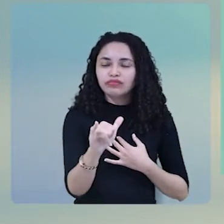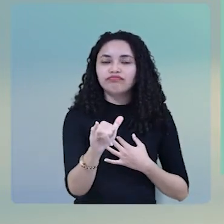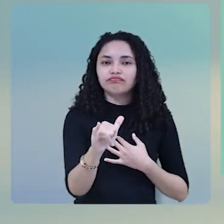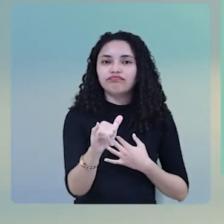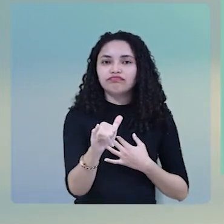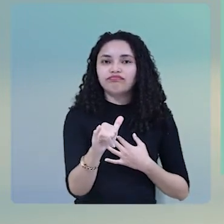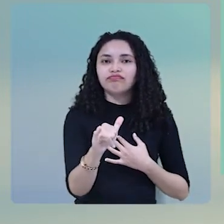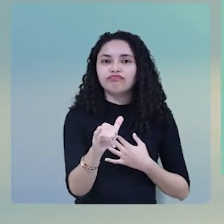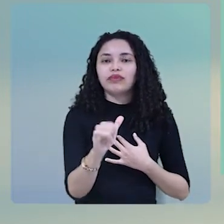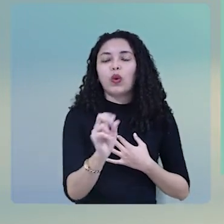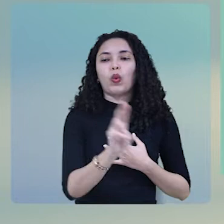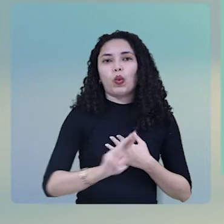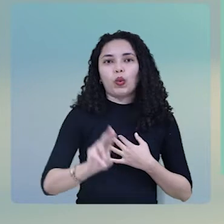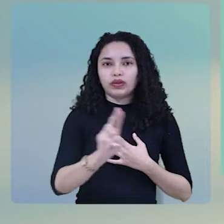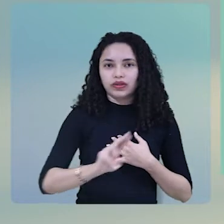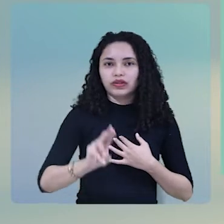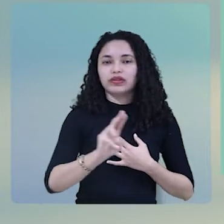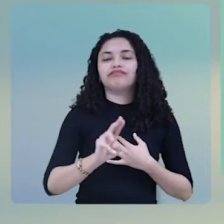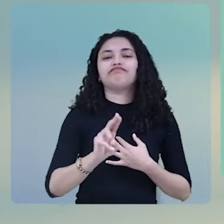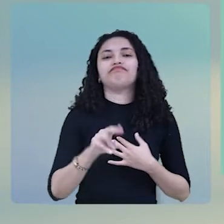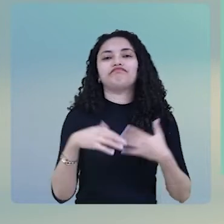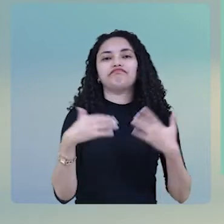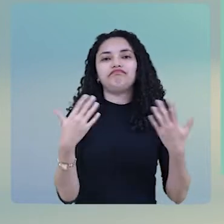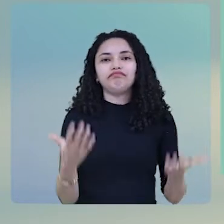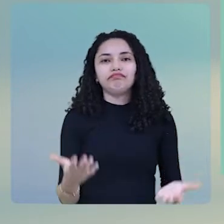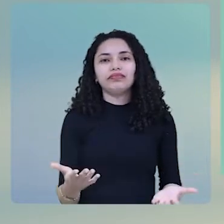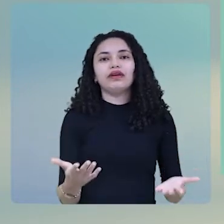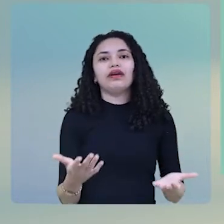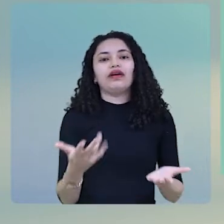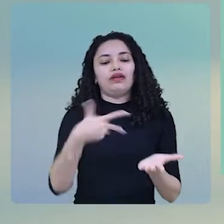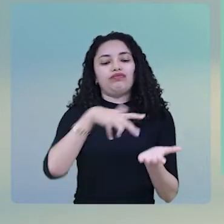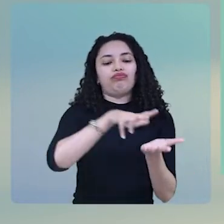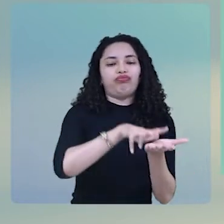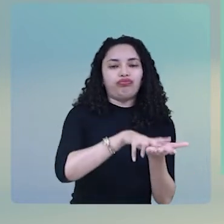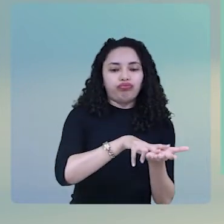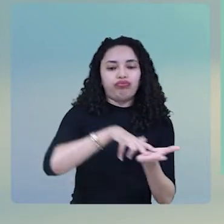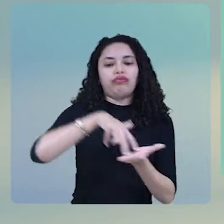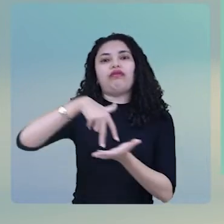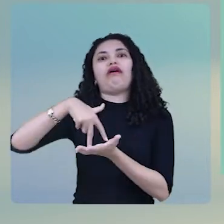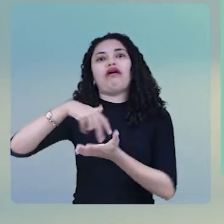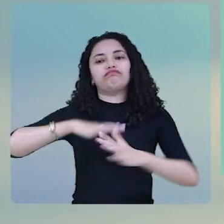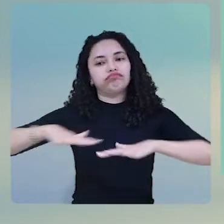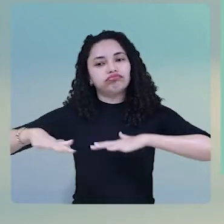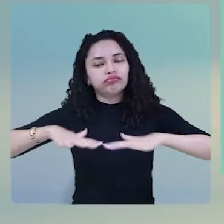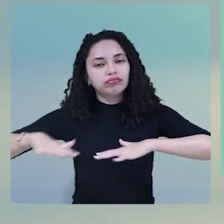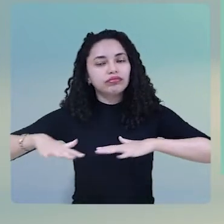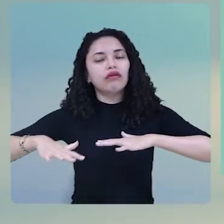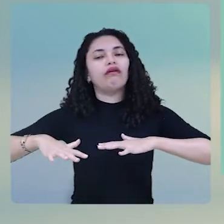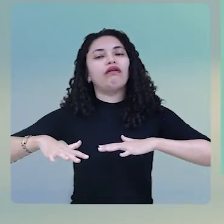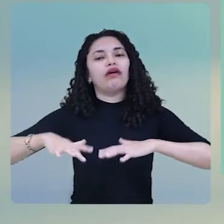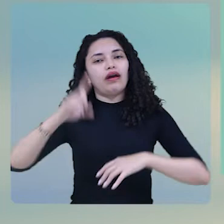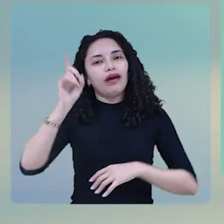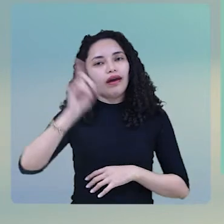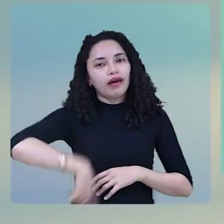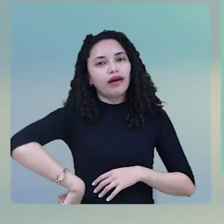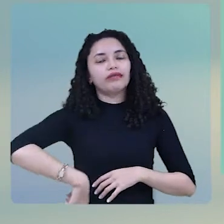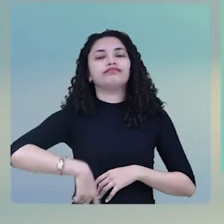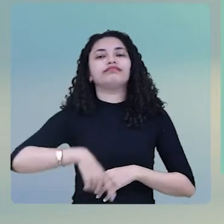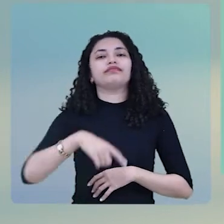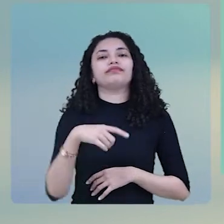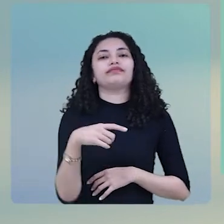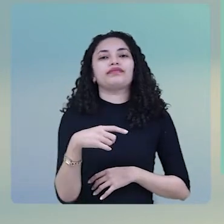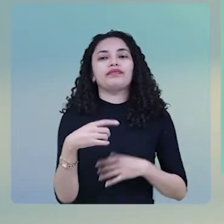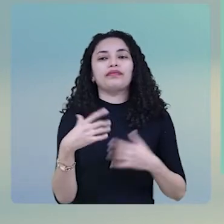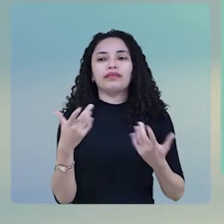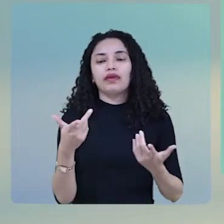gasto energético. Eu saio do meu estado de repouso, ok? Tudo isso é atividade física.